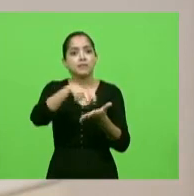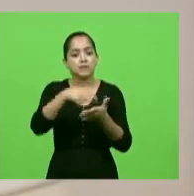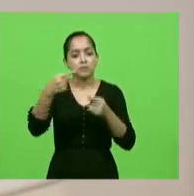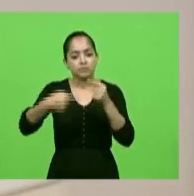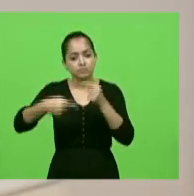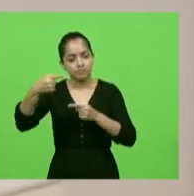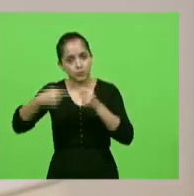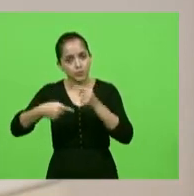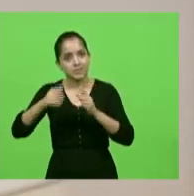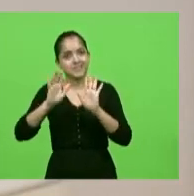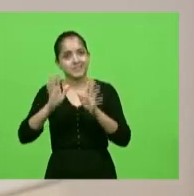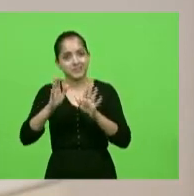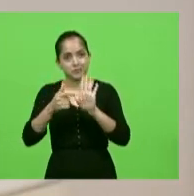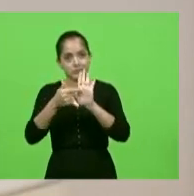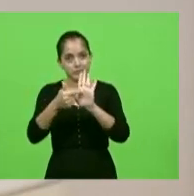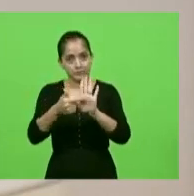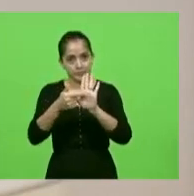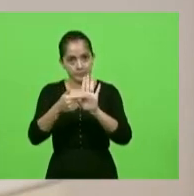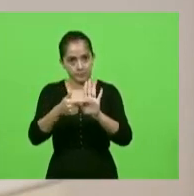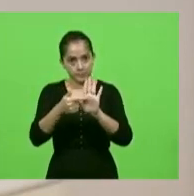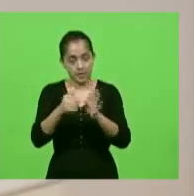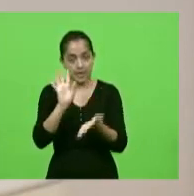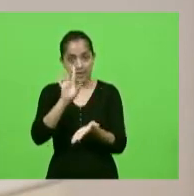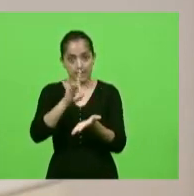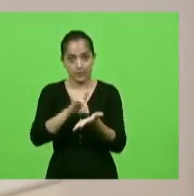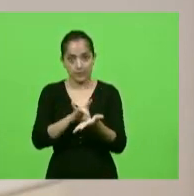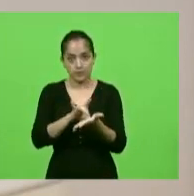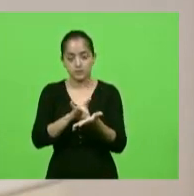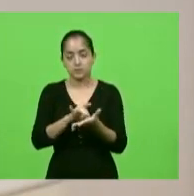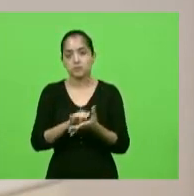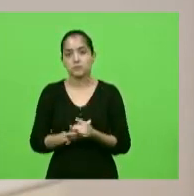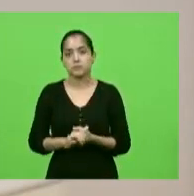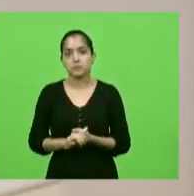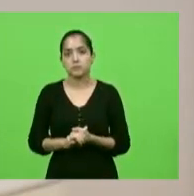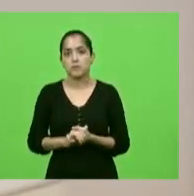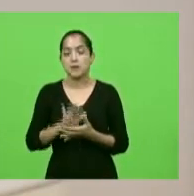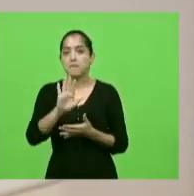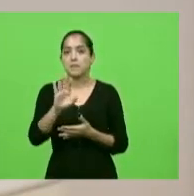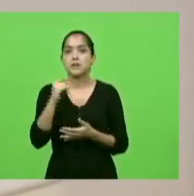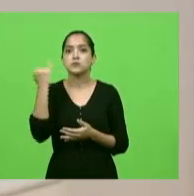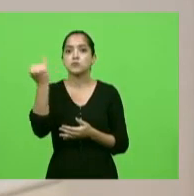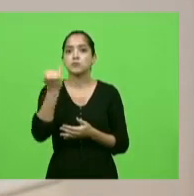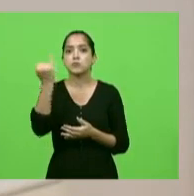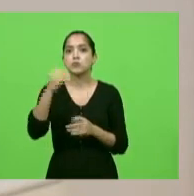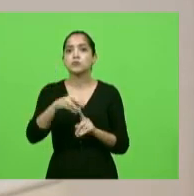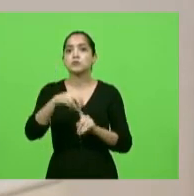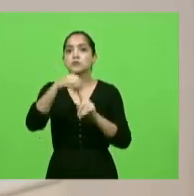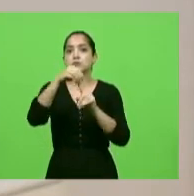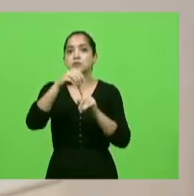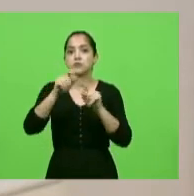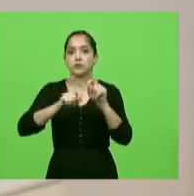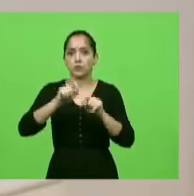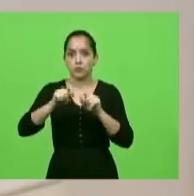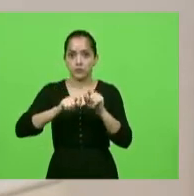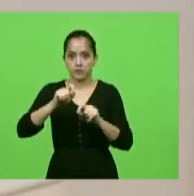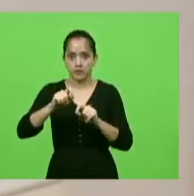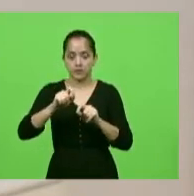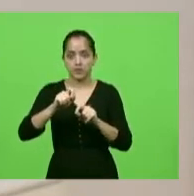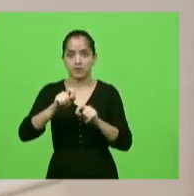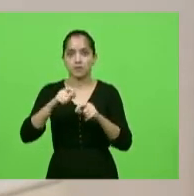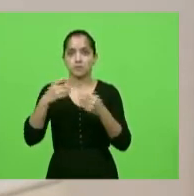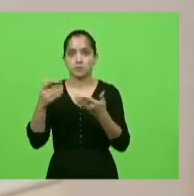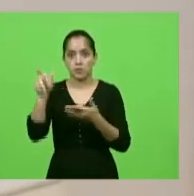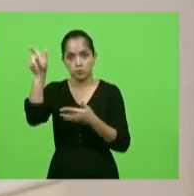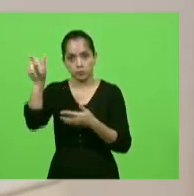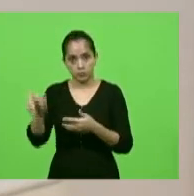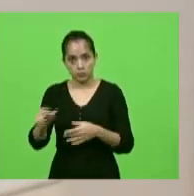já, inclusive, reconhecido nestes autos. O importante a destacar é que a eventual conclusão de que o excelentíssimo